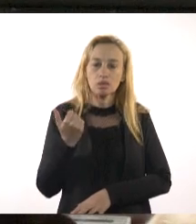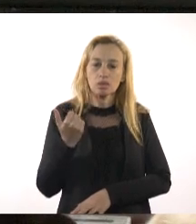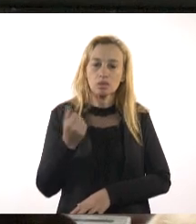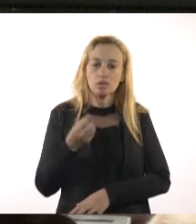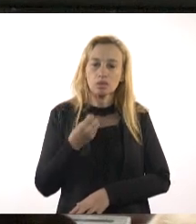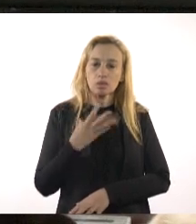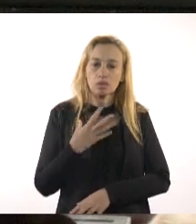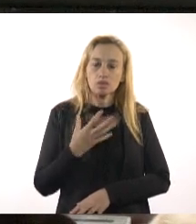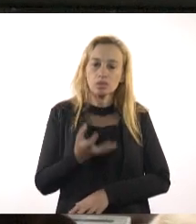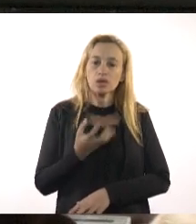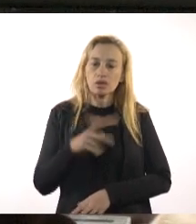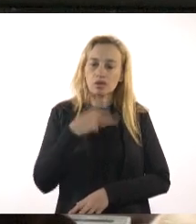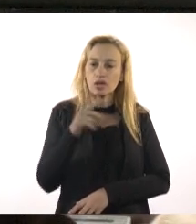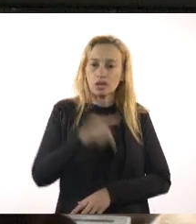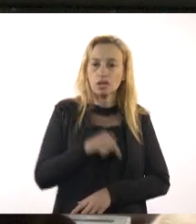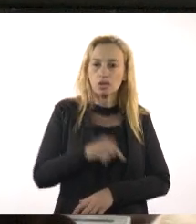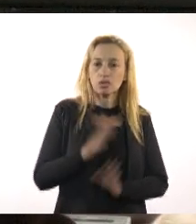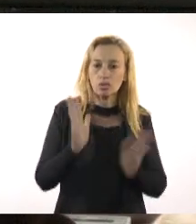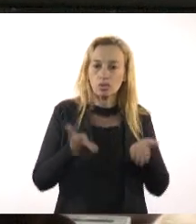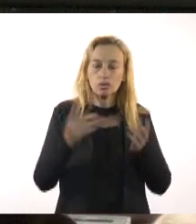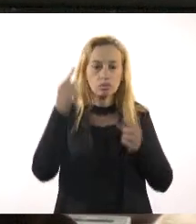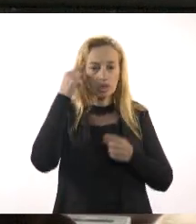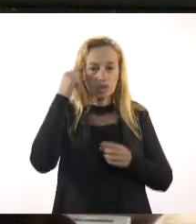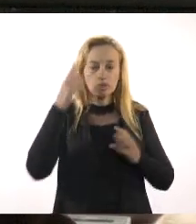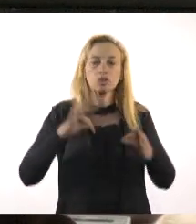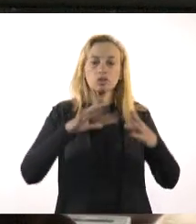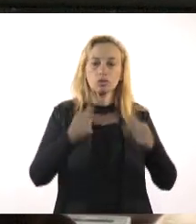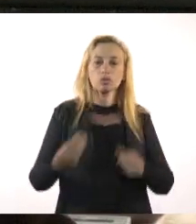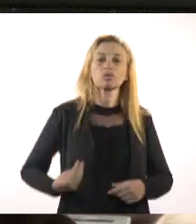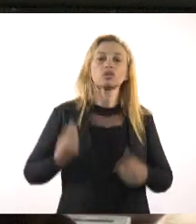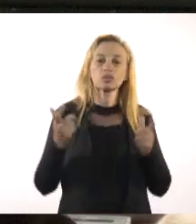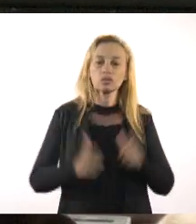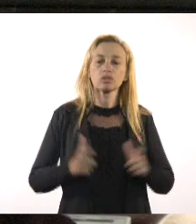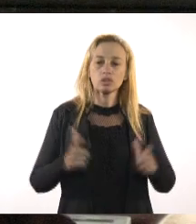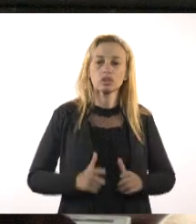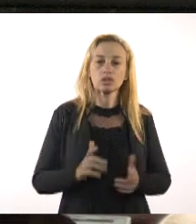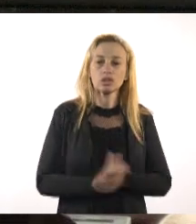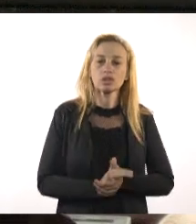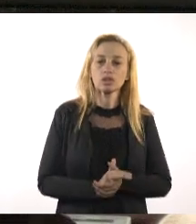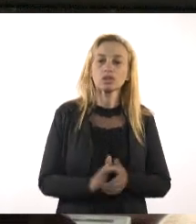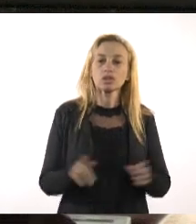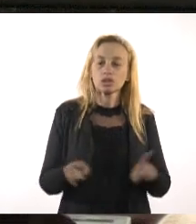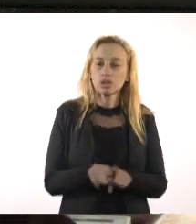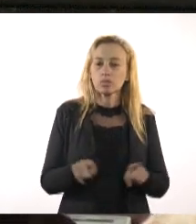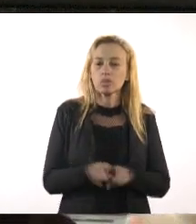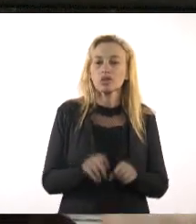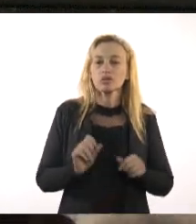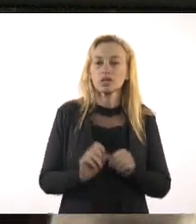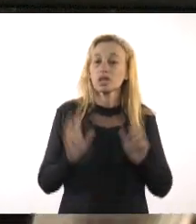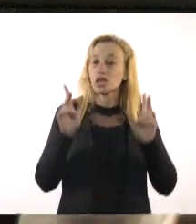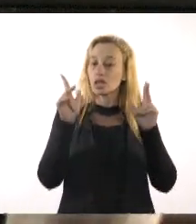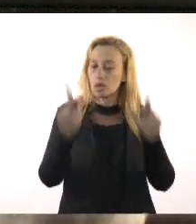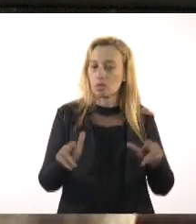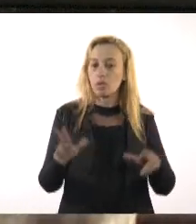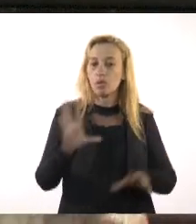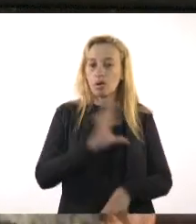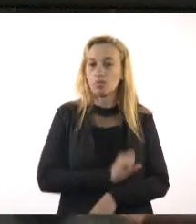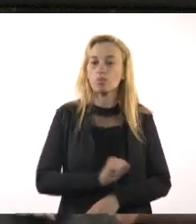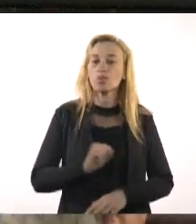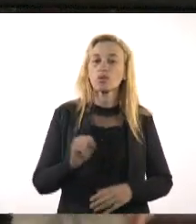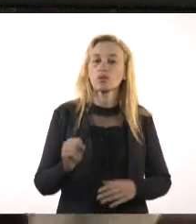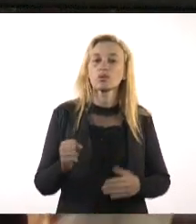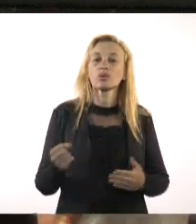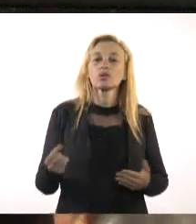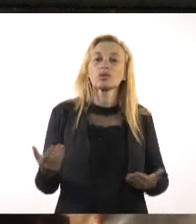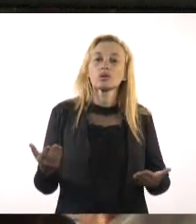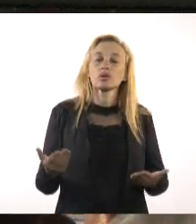eu quero deixar aqui hoje, na reflexão de todos que estão aqui, é que façam isso também, o amor ao próximo como a ti